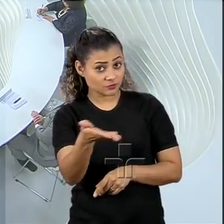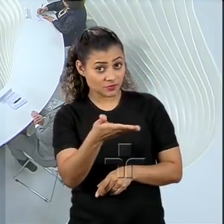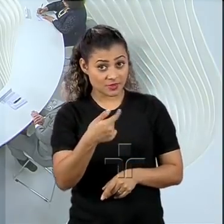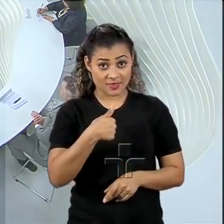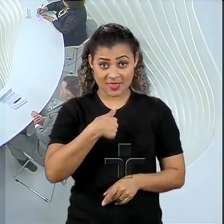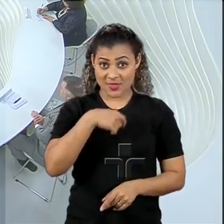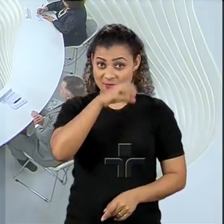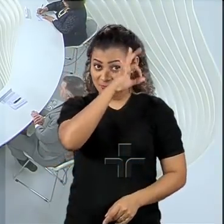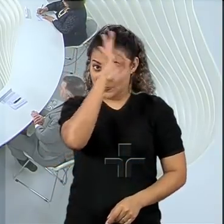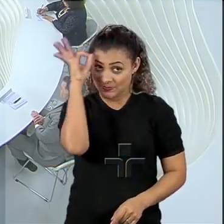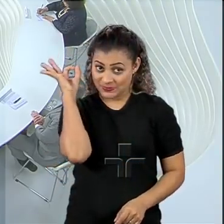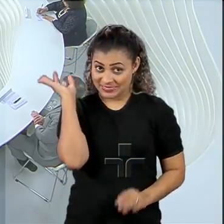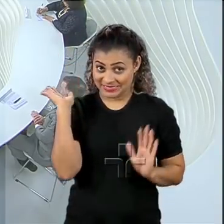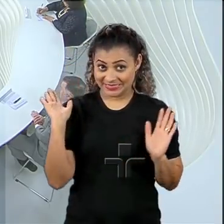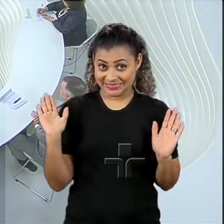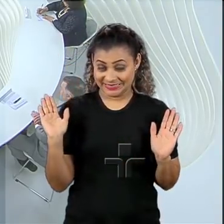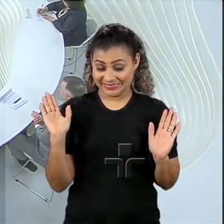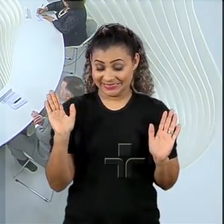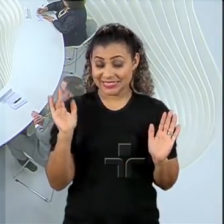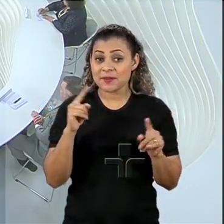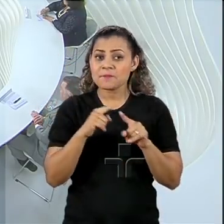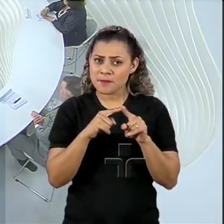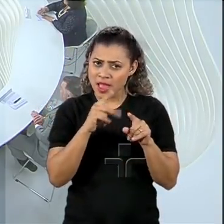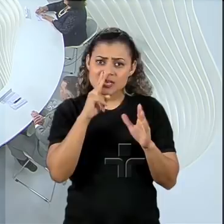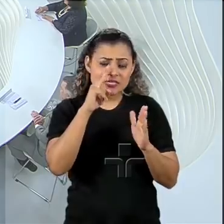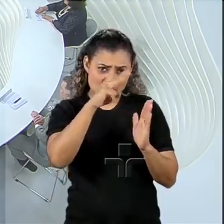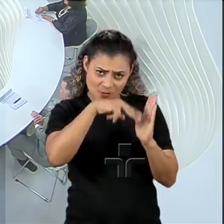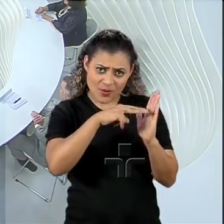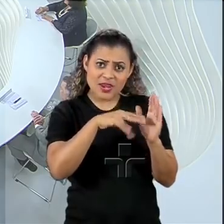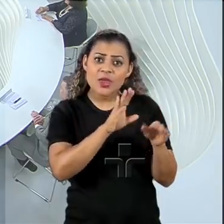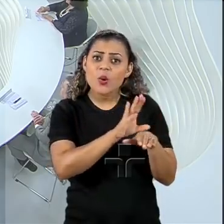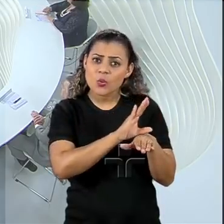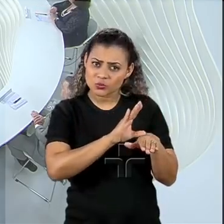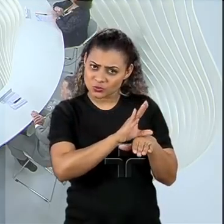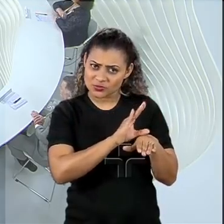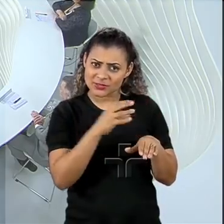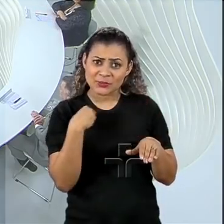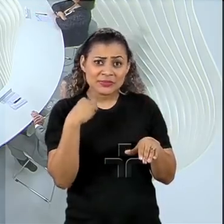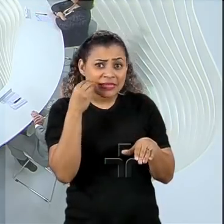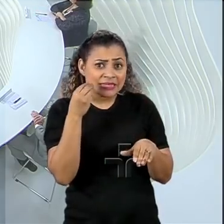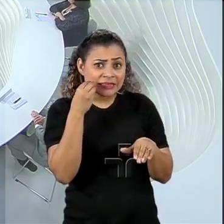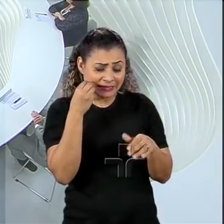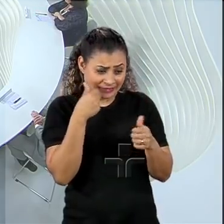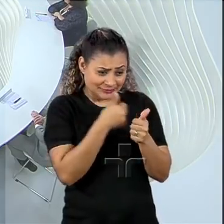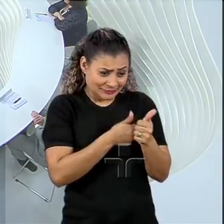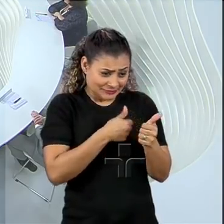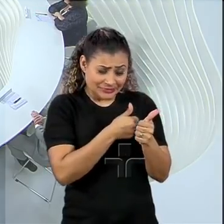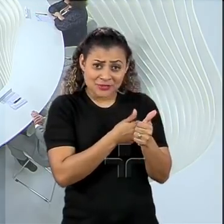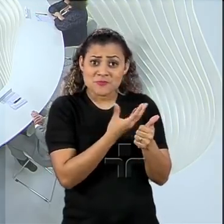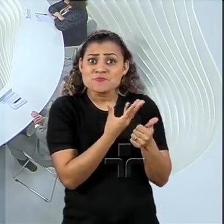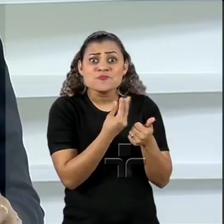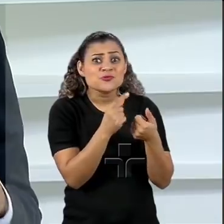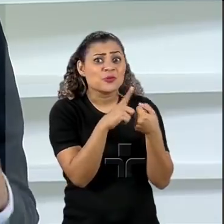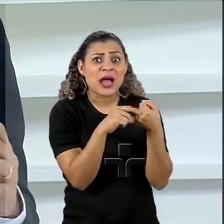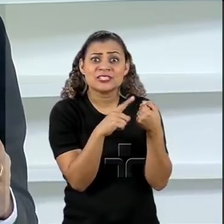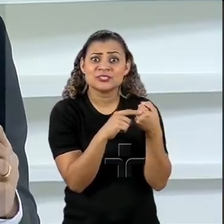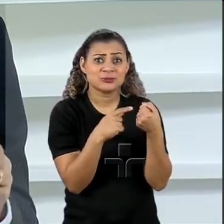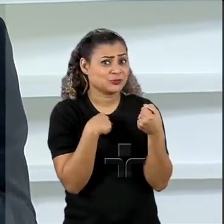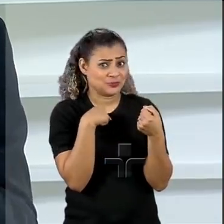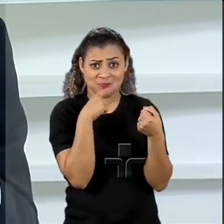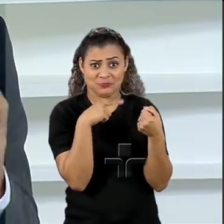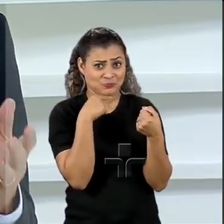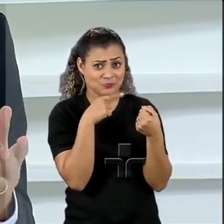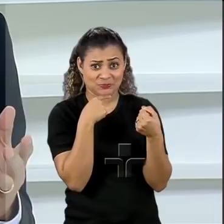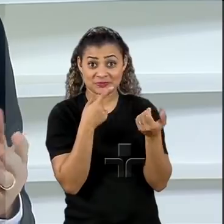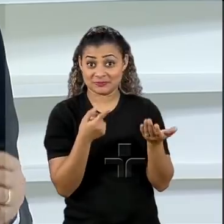leigo, mas eu li a Constituição, né? Algumas vezes tentei aprender, mas é muito artigo, eu não consigo. Mas tem um artigo